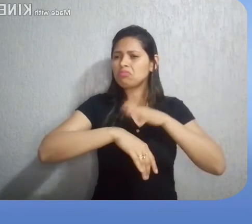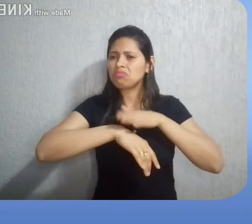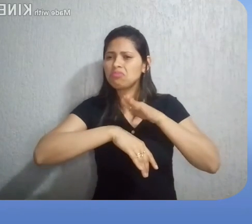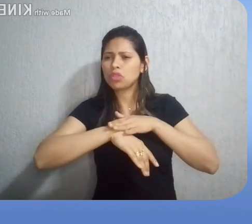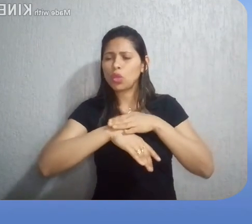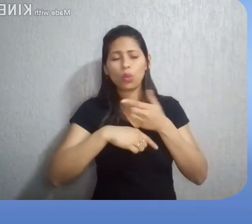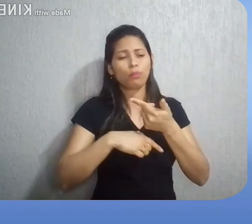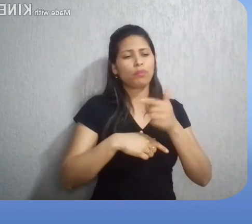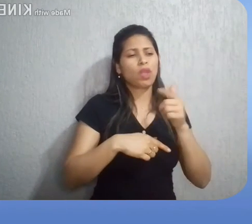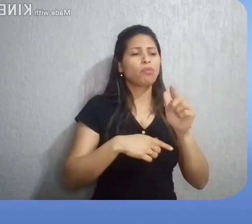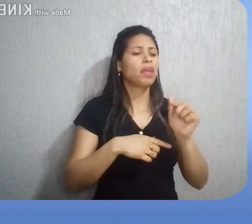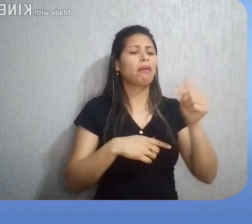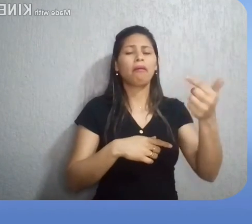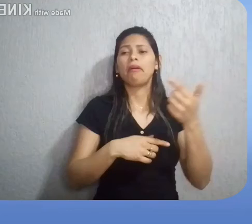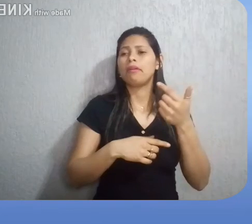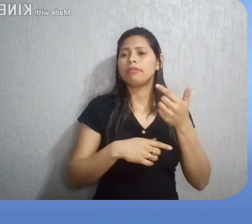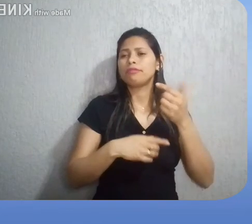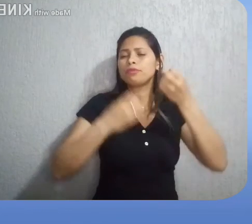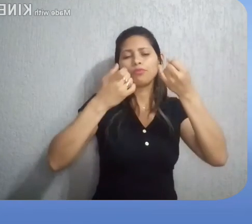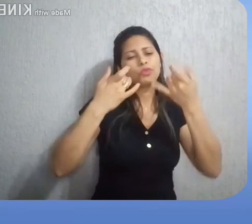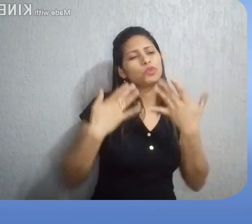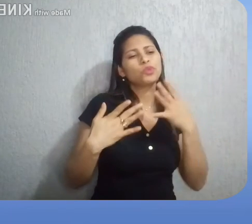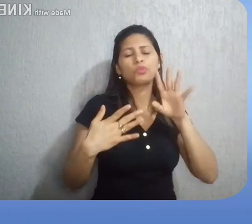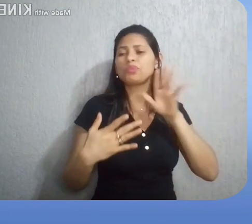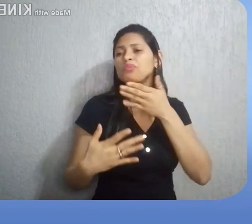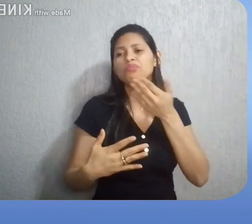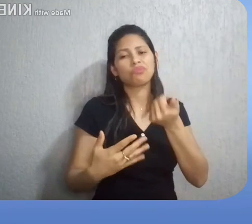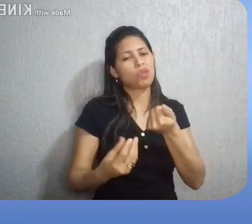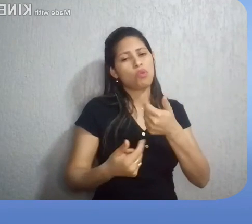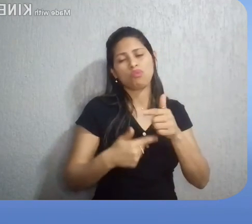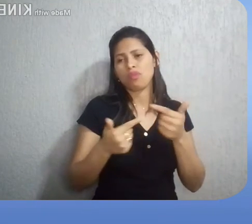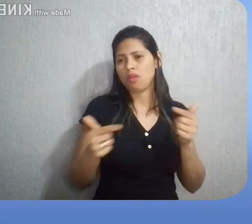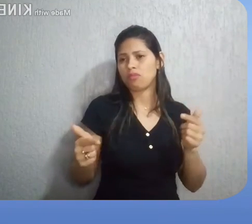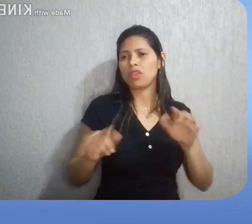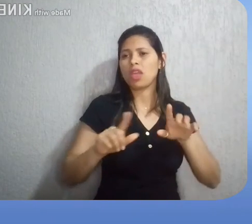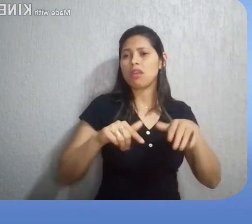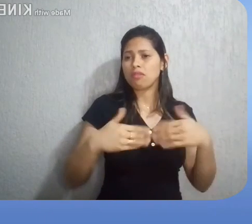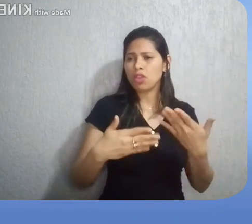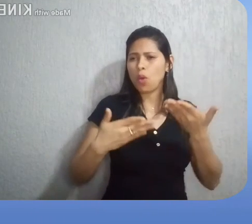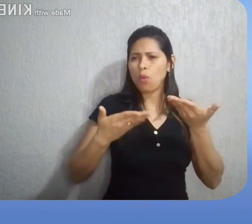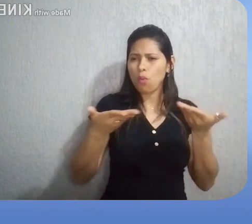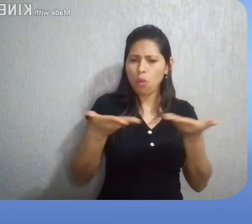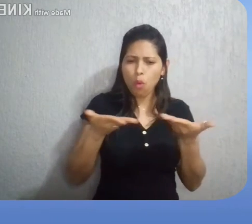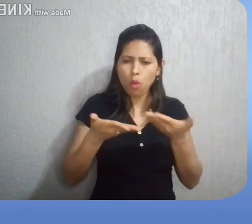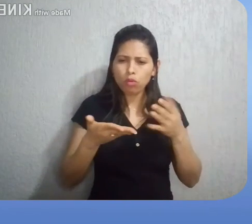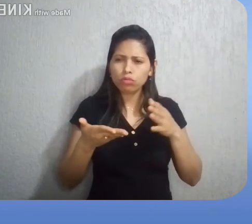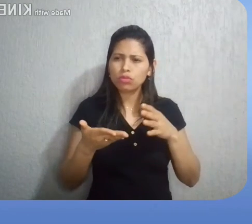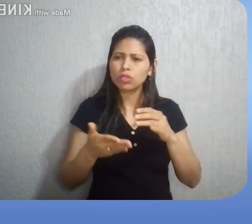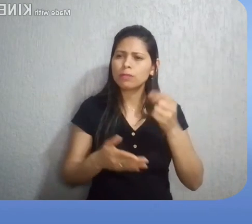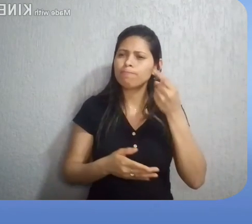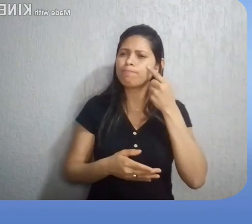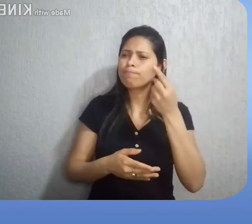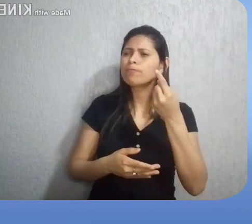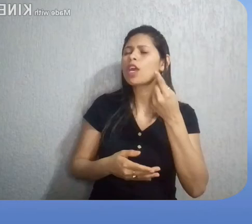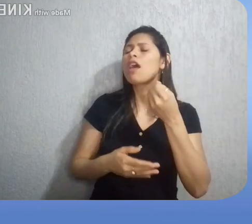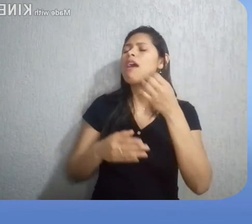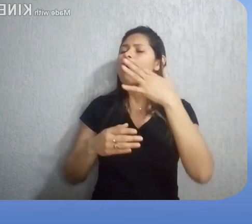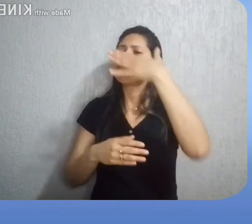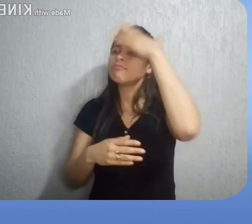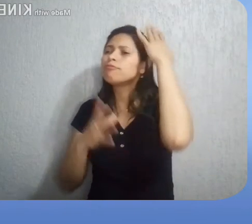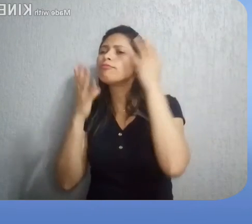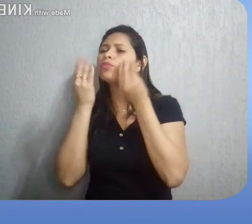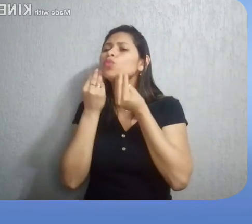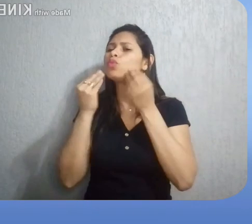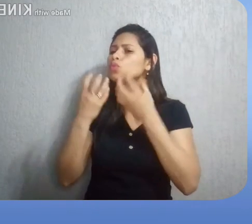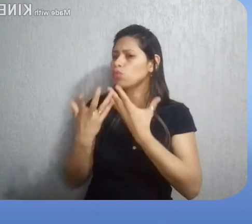compreendida através de mecanismos evolutivos. Até hoje não surgiu nenhuma outra explicação melhor.